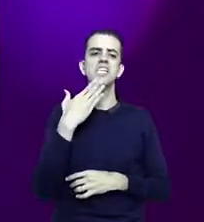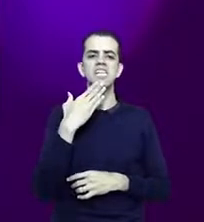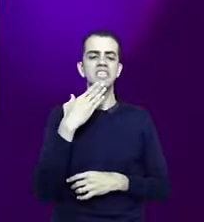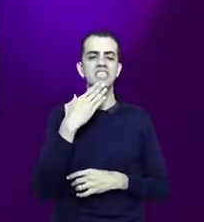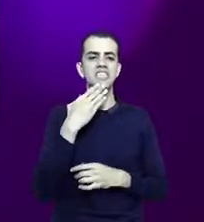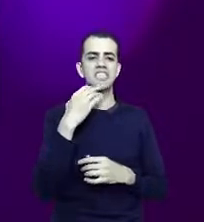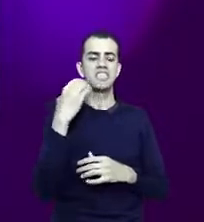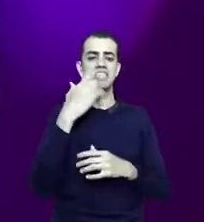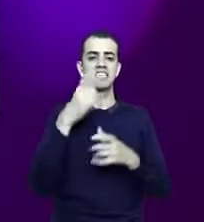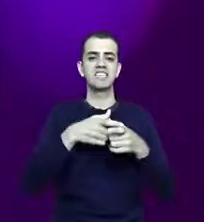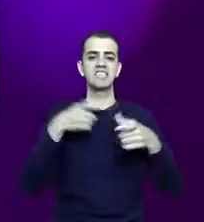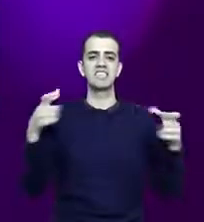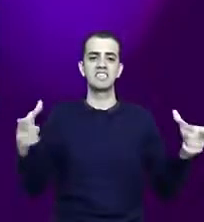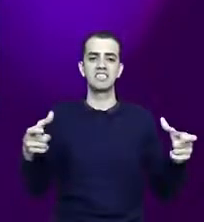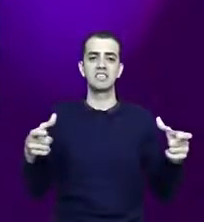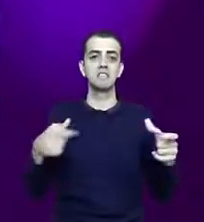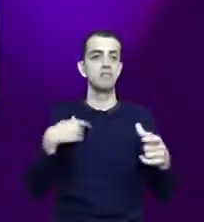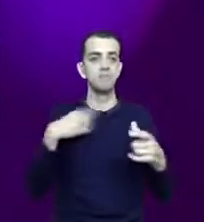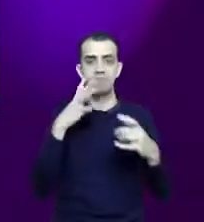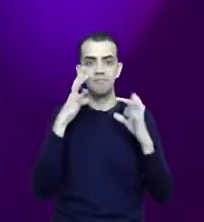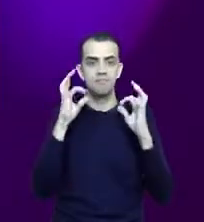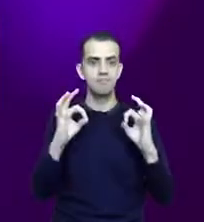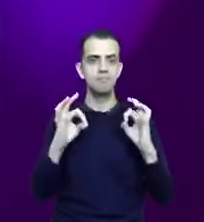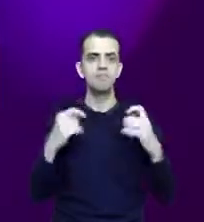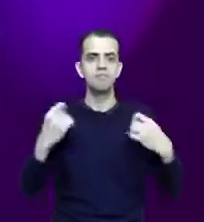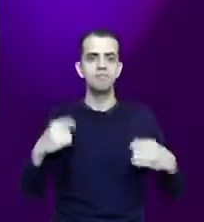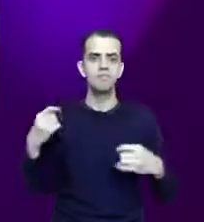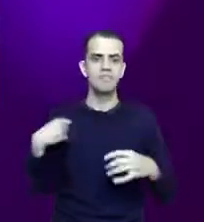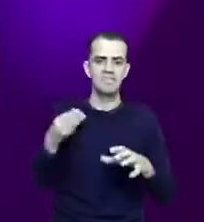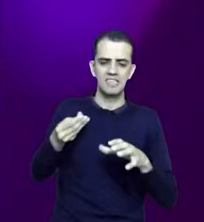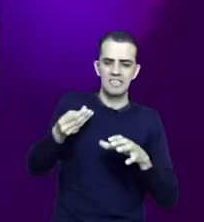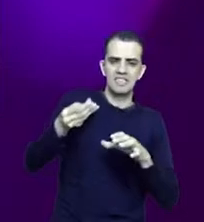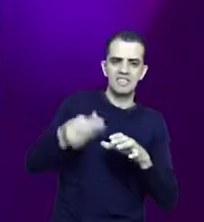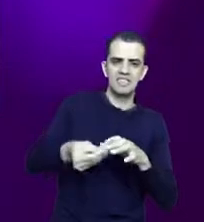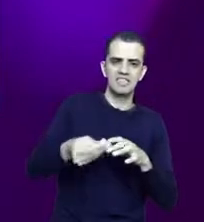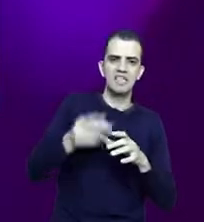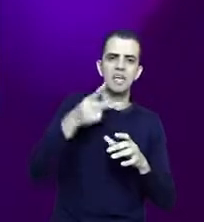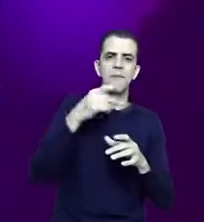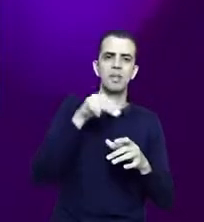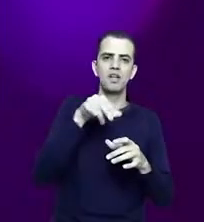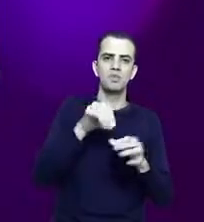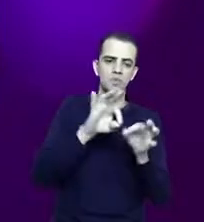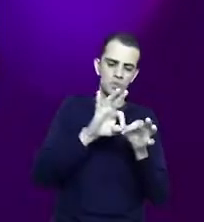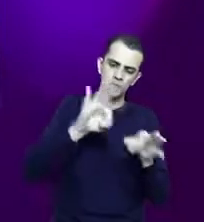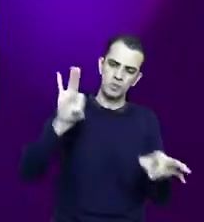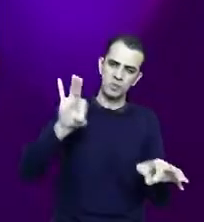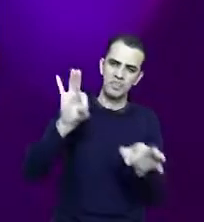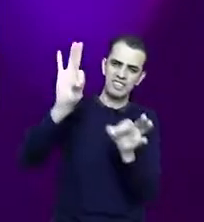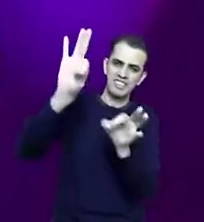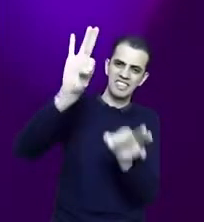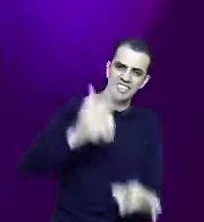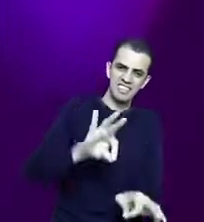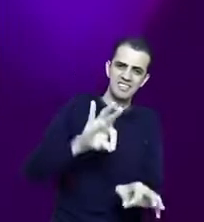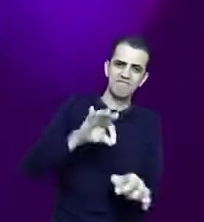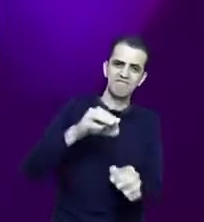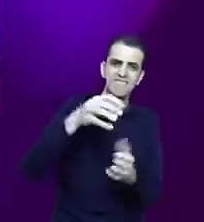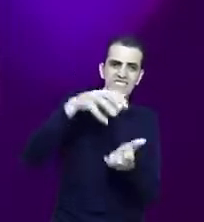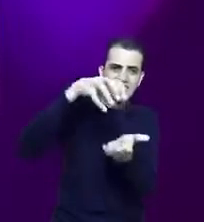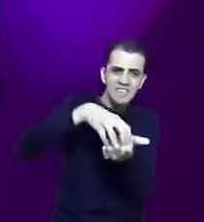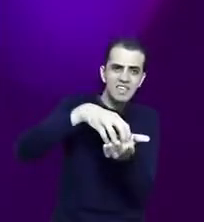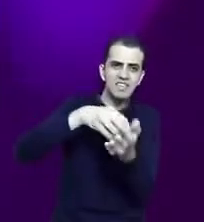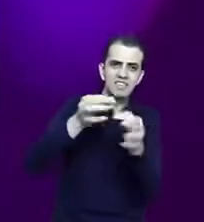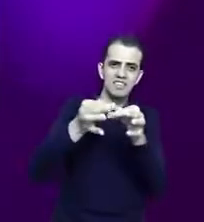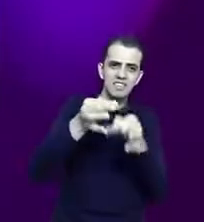que é de fundamental importância que a gente coloque o componente, que é um pino central, de uma forma bem posicionada, respeitando